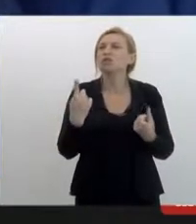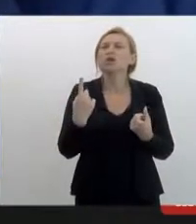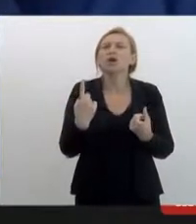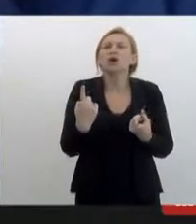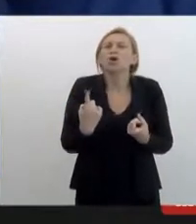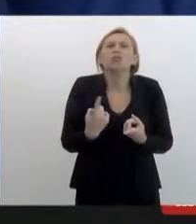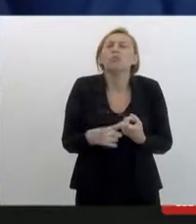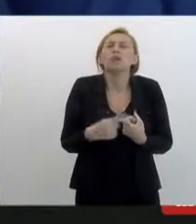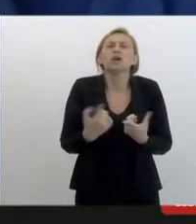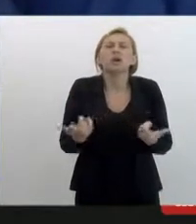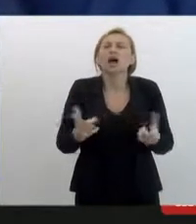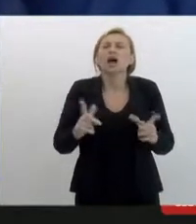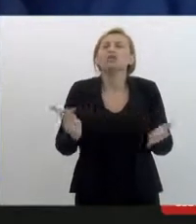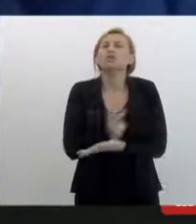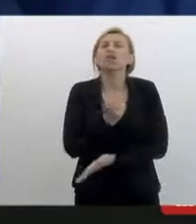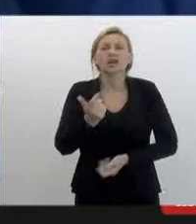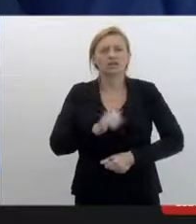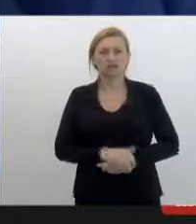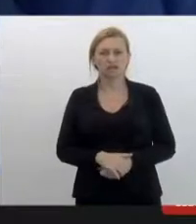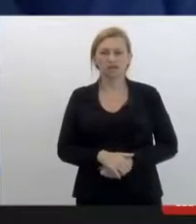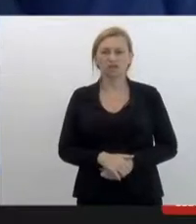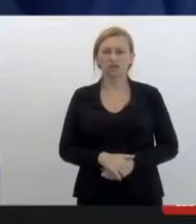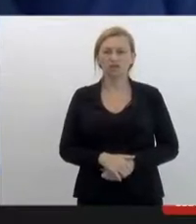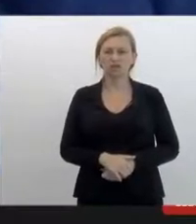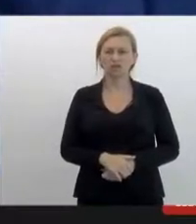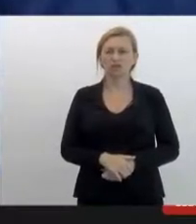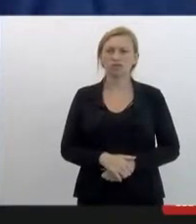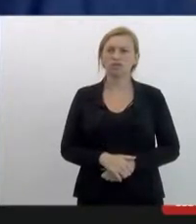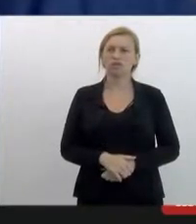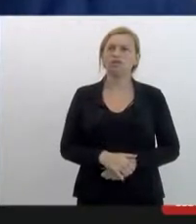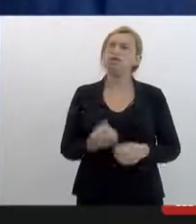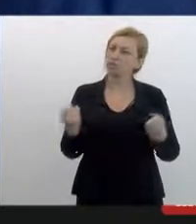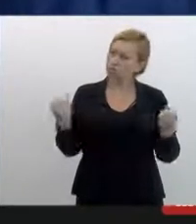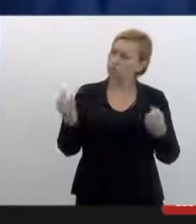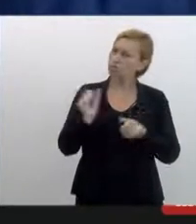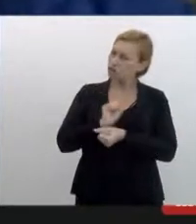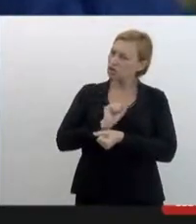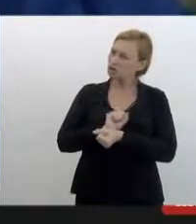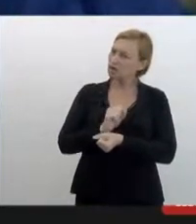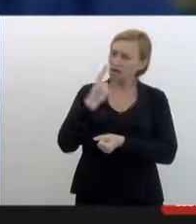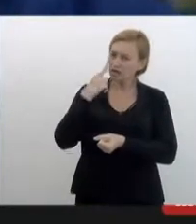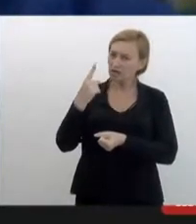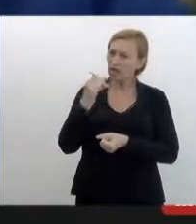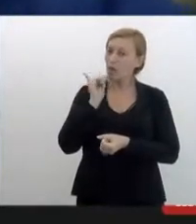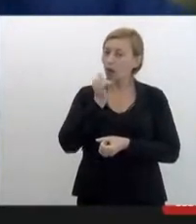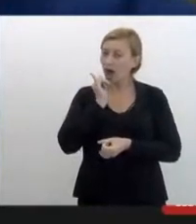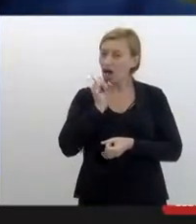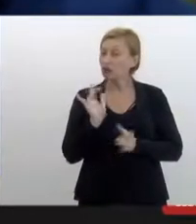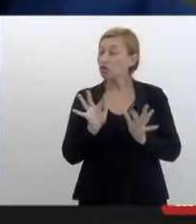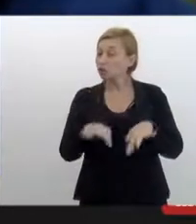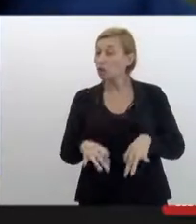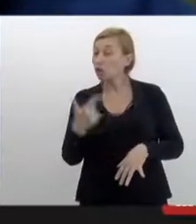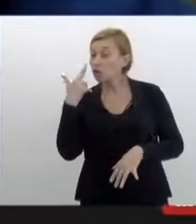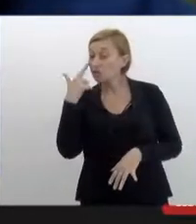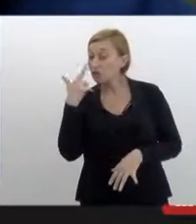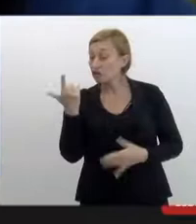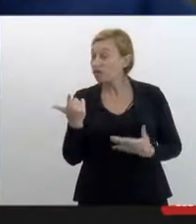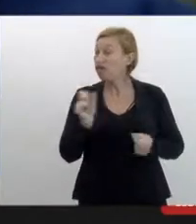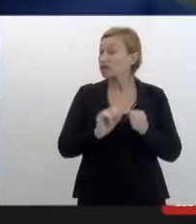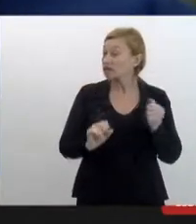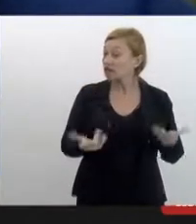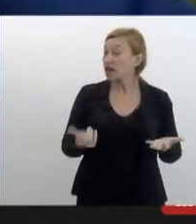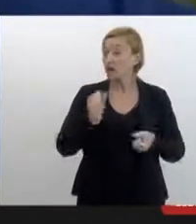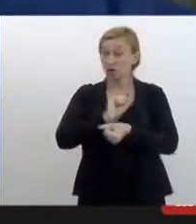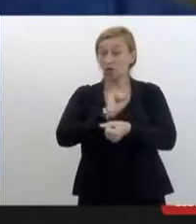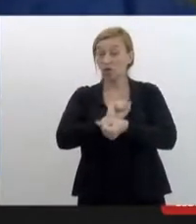Vamos esperar o contraditório, que ela preste esclarecimentos, aí vamos ver no nosso relatório final o que vamos colocar. Eu estou